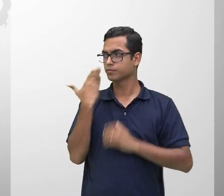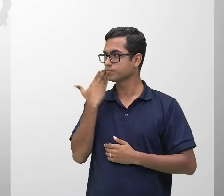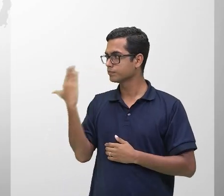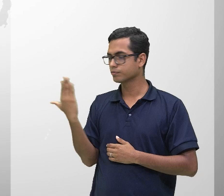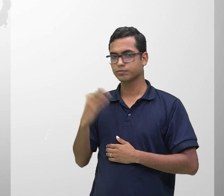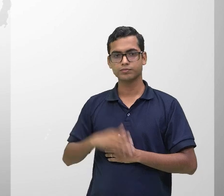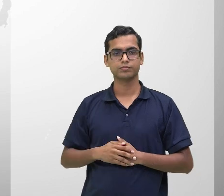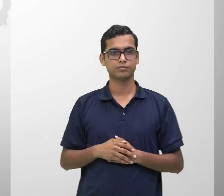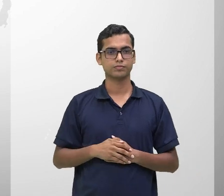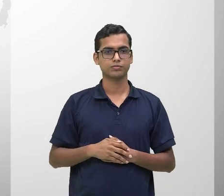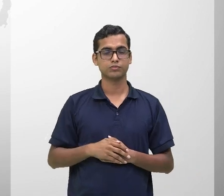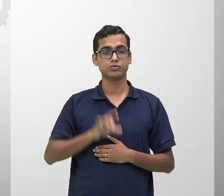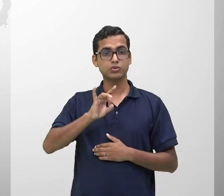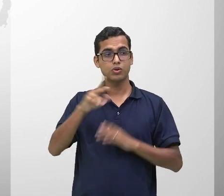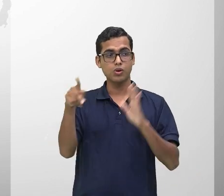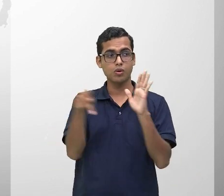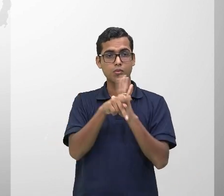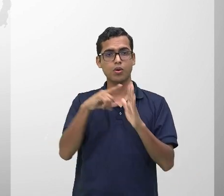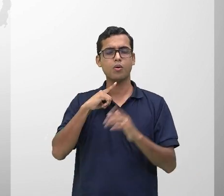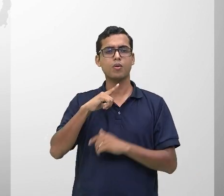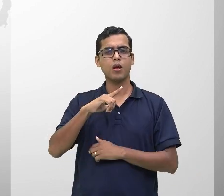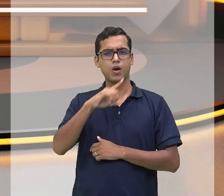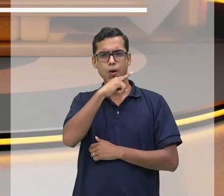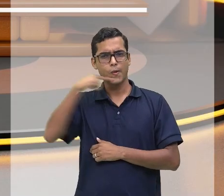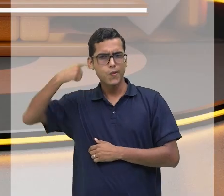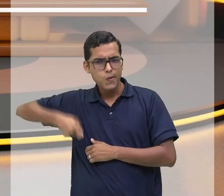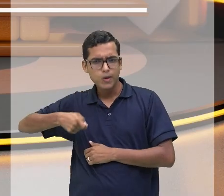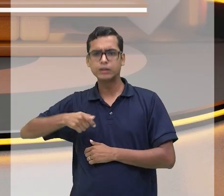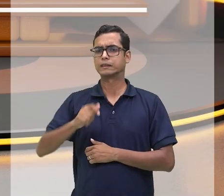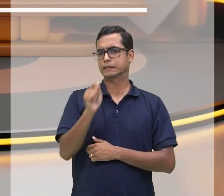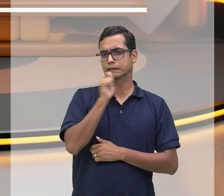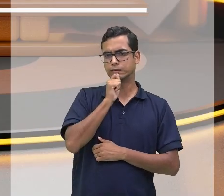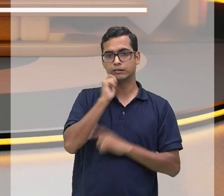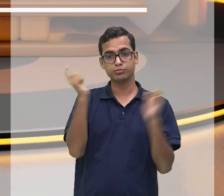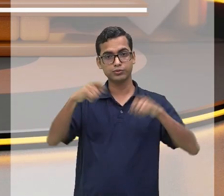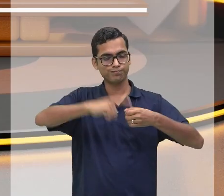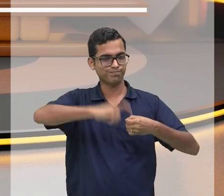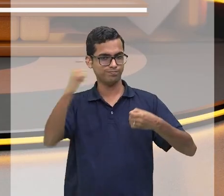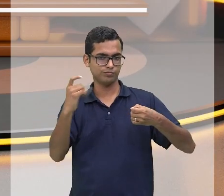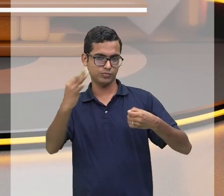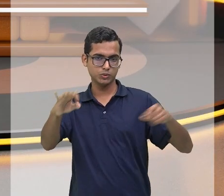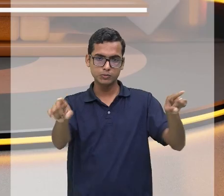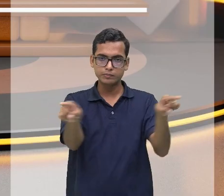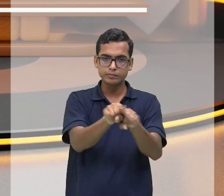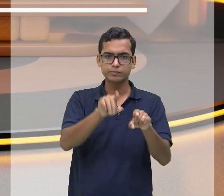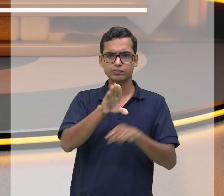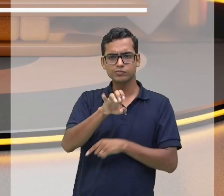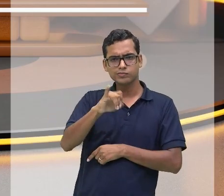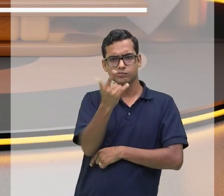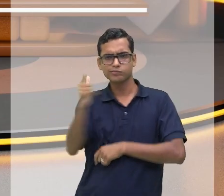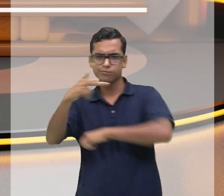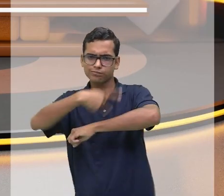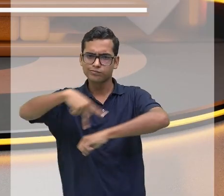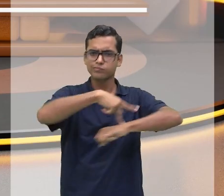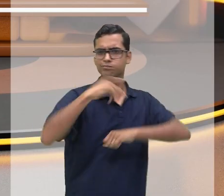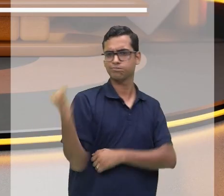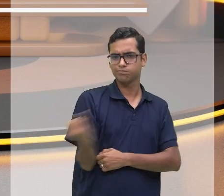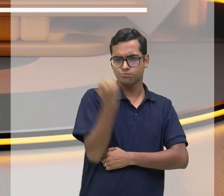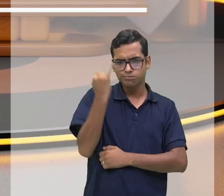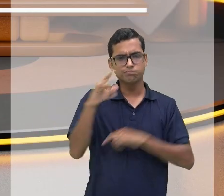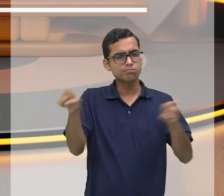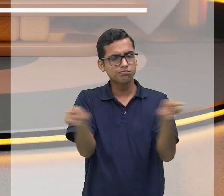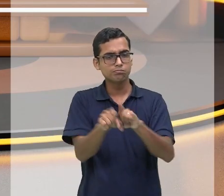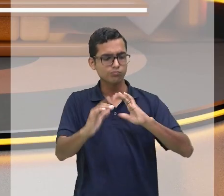né, de estudarmos aí essa localização da CEI, também vamos ter outros países muito importantes que acabaram se